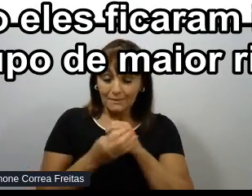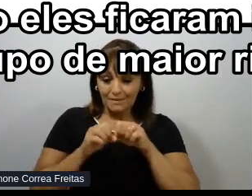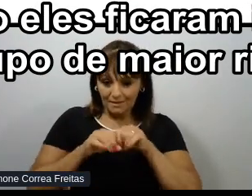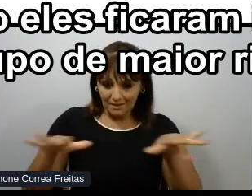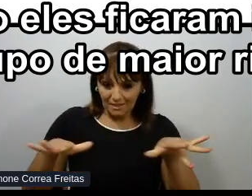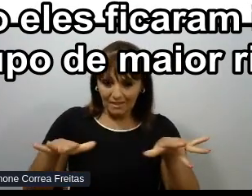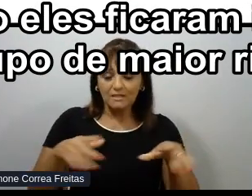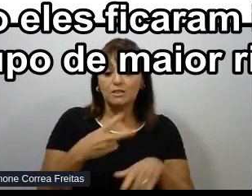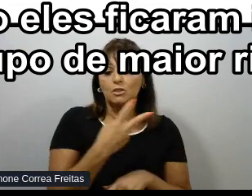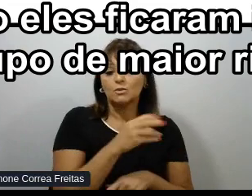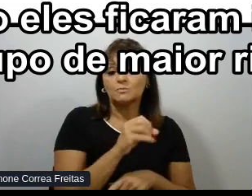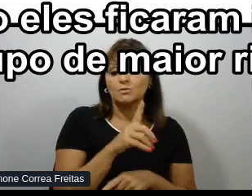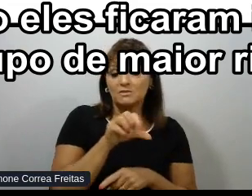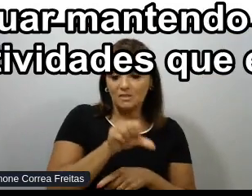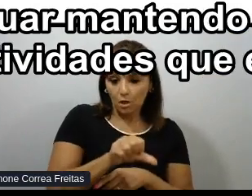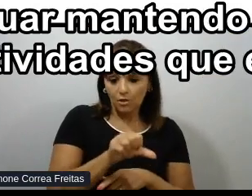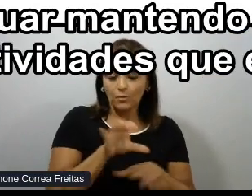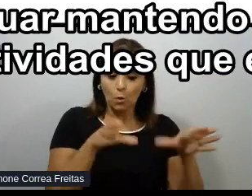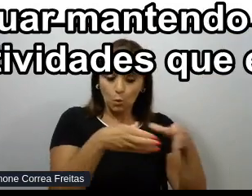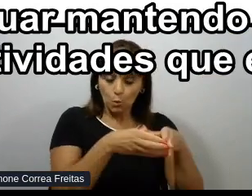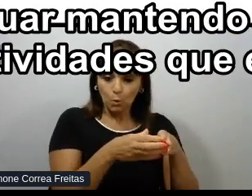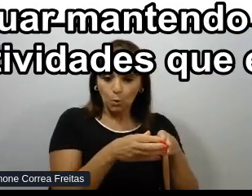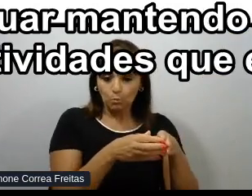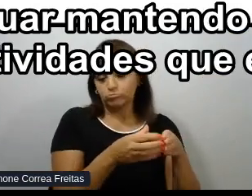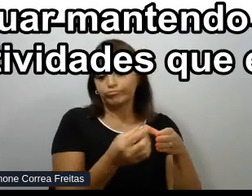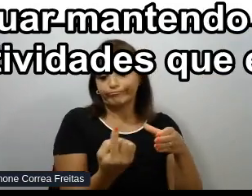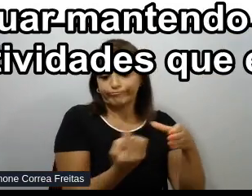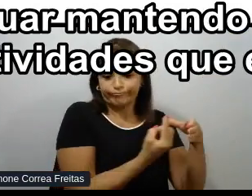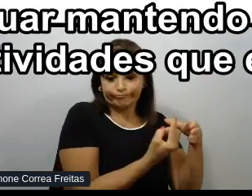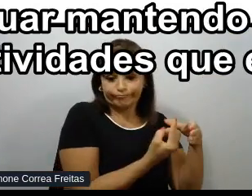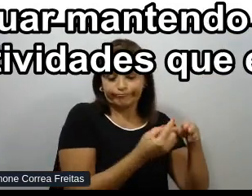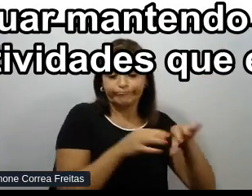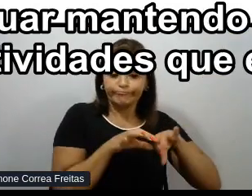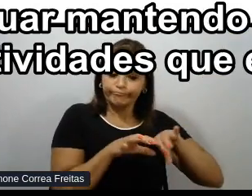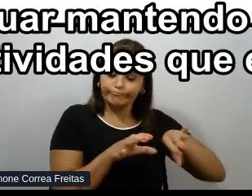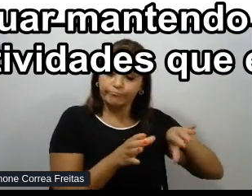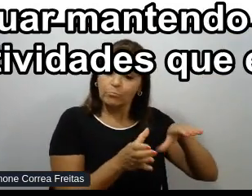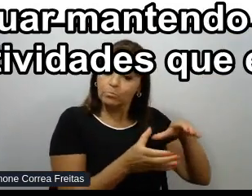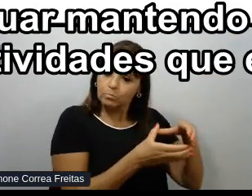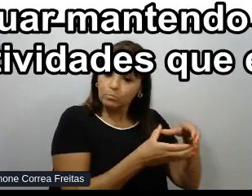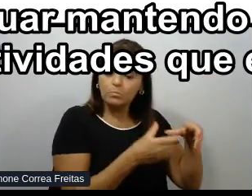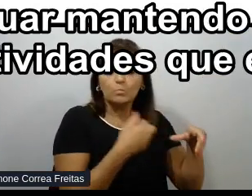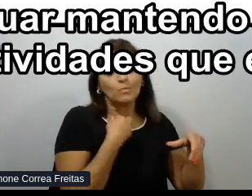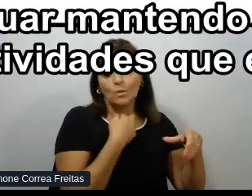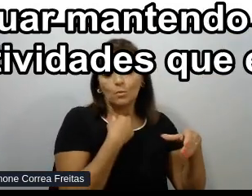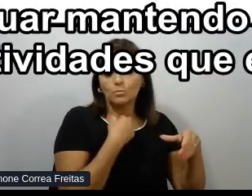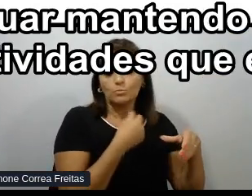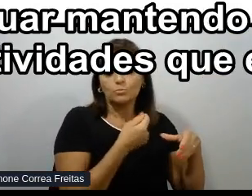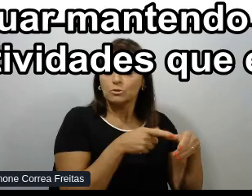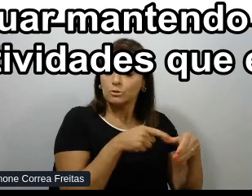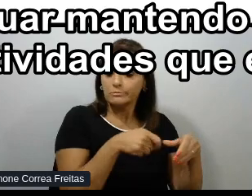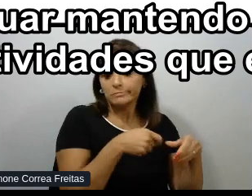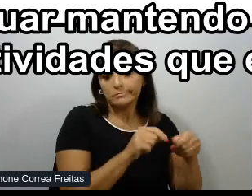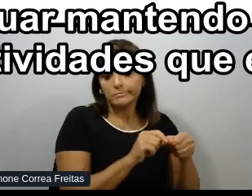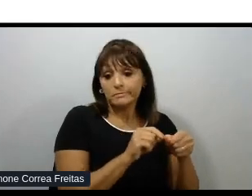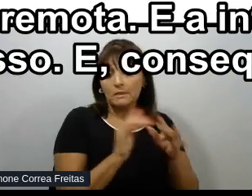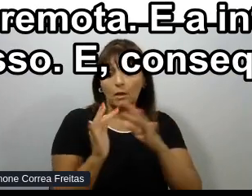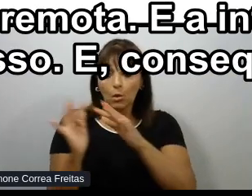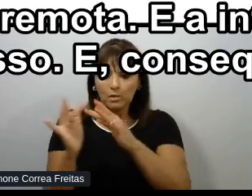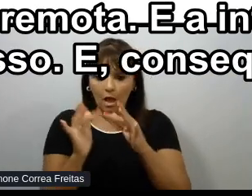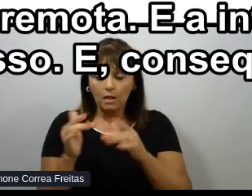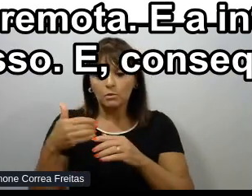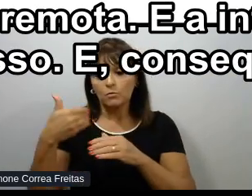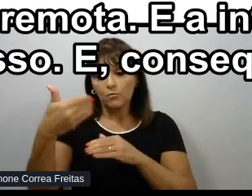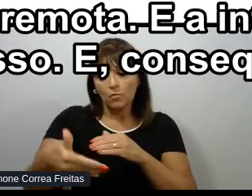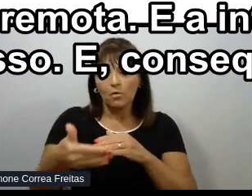bem variado, né, eles realizam diversas atividades, inclusive lá fora tem muitos idosos que jogam videogame mesmo, mas